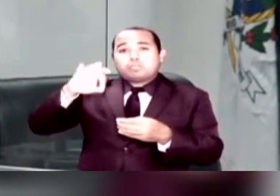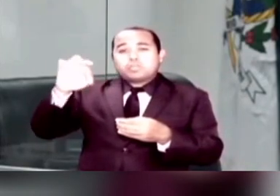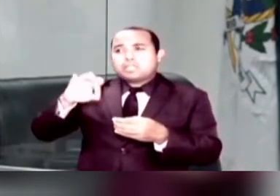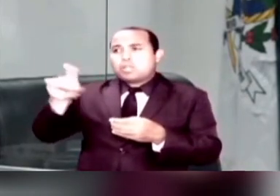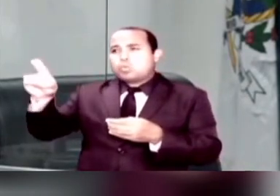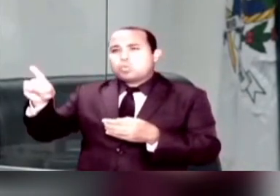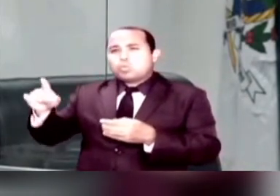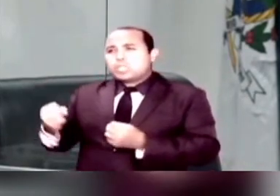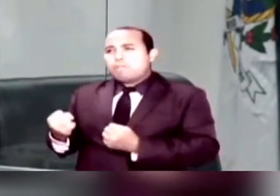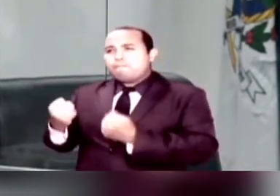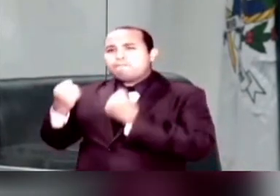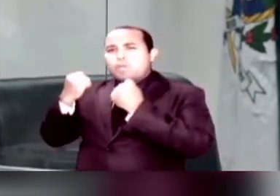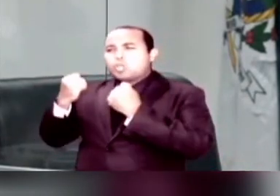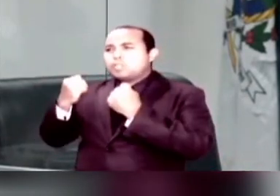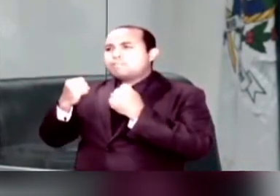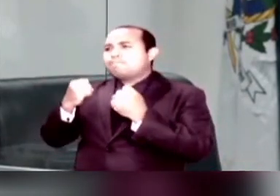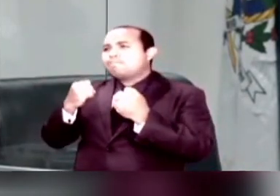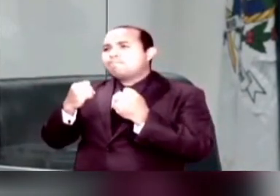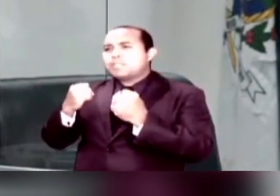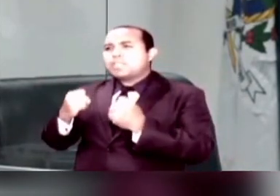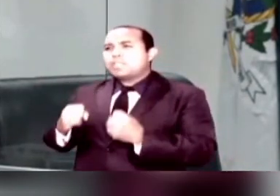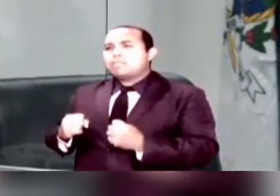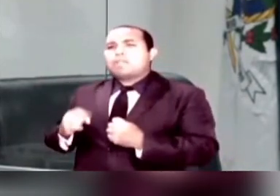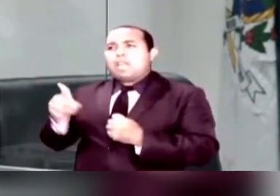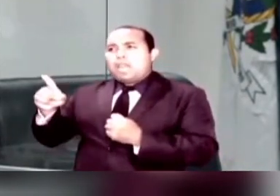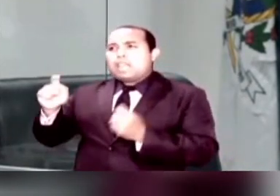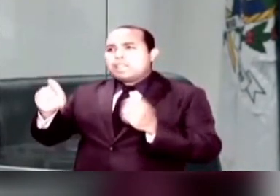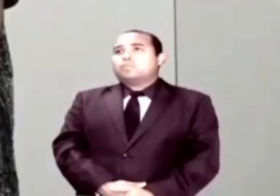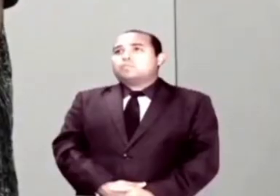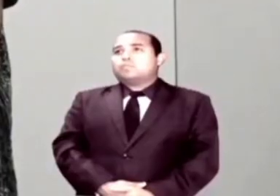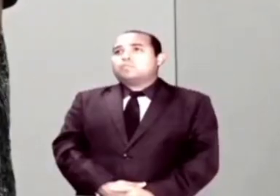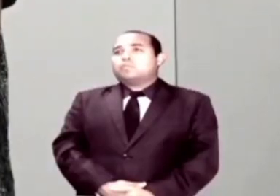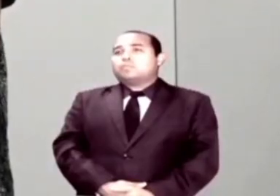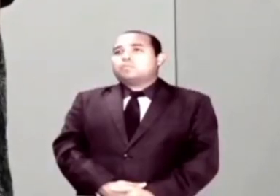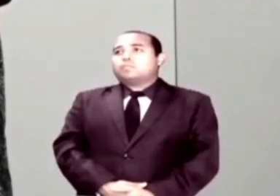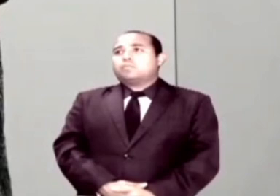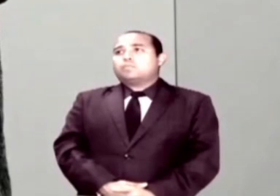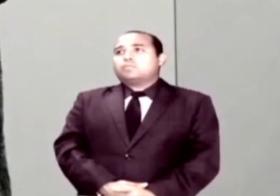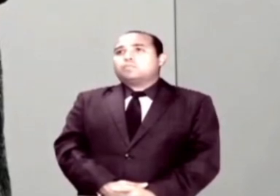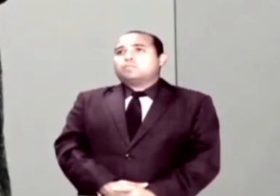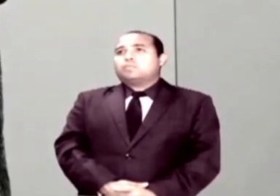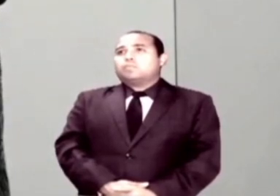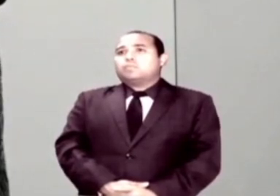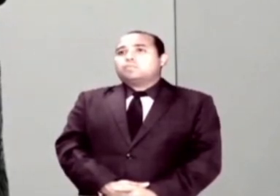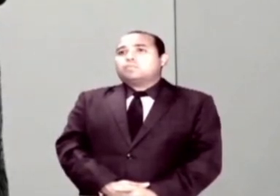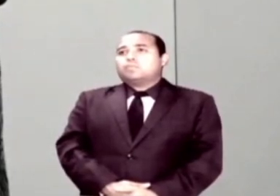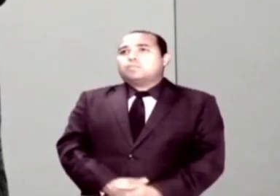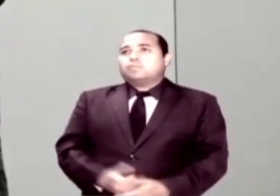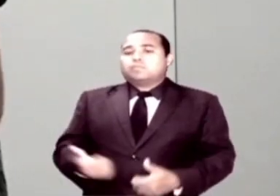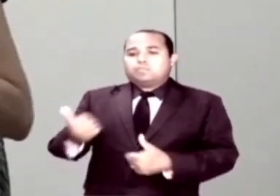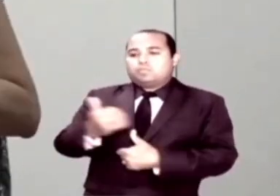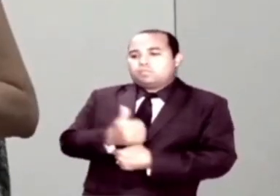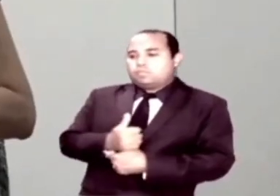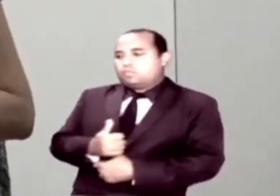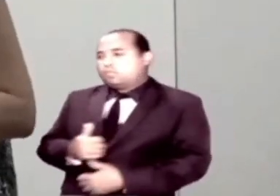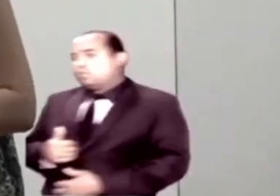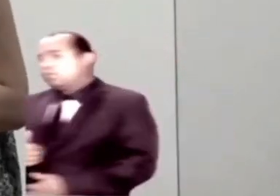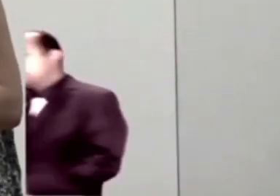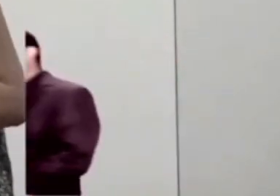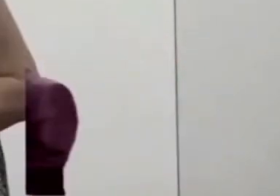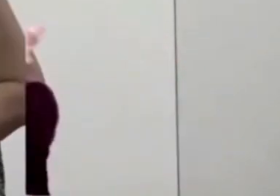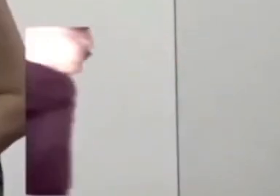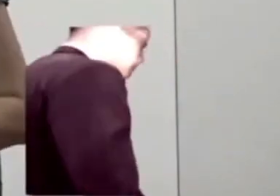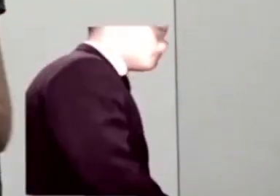ensinar essas pessoas a cuidar mais dos seus animais não ia ter um animal na Rua de Macaé no grande expediente Lúcia na glada